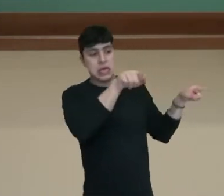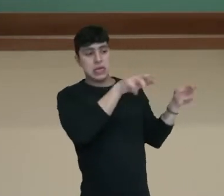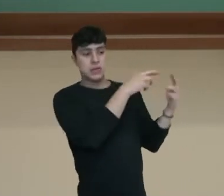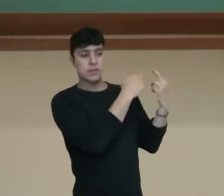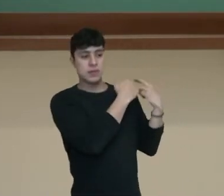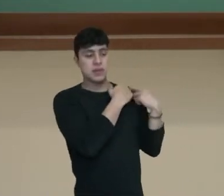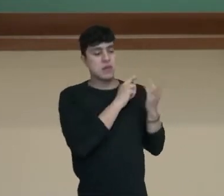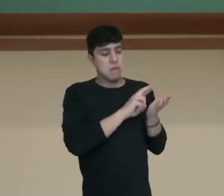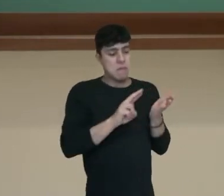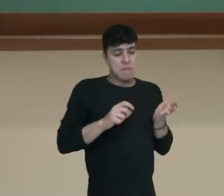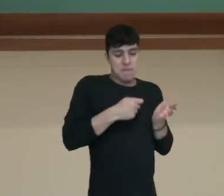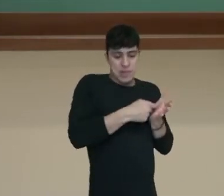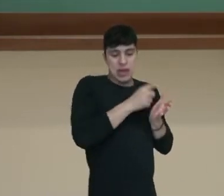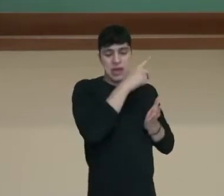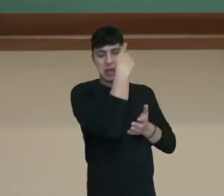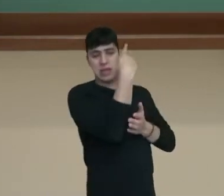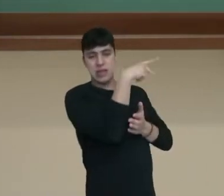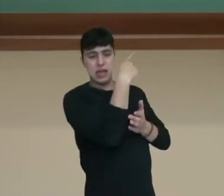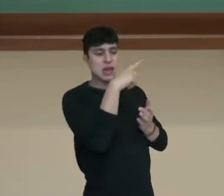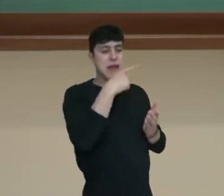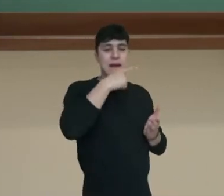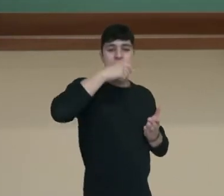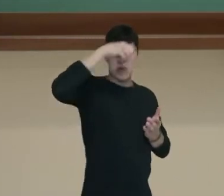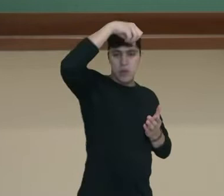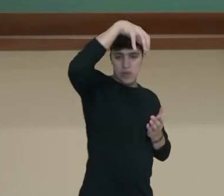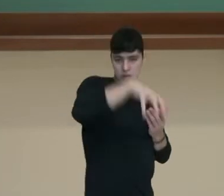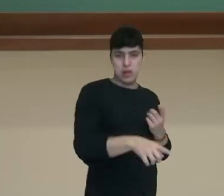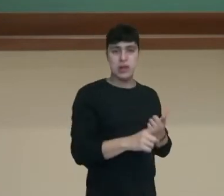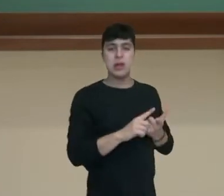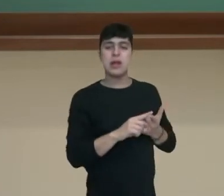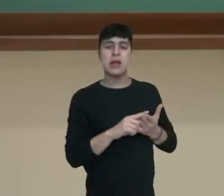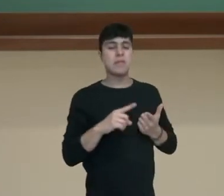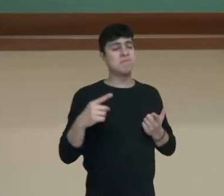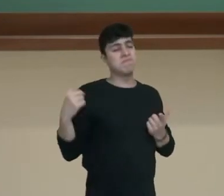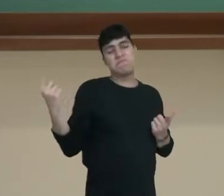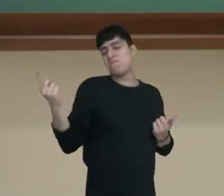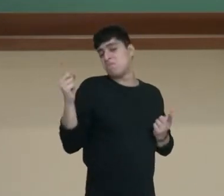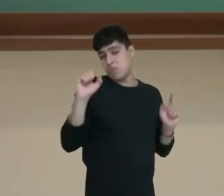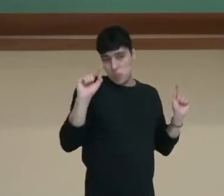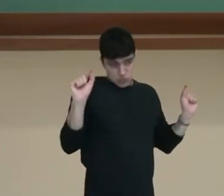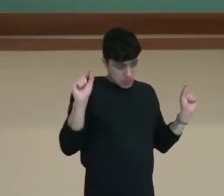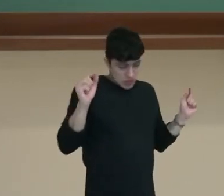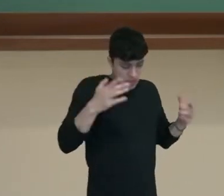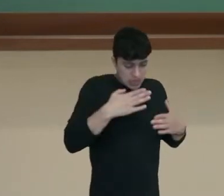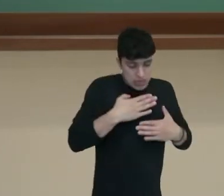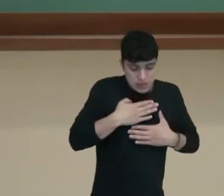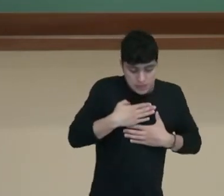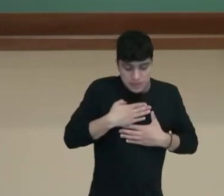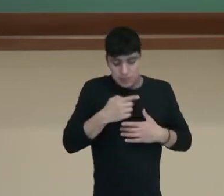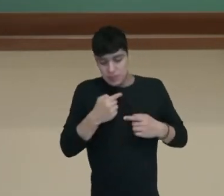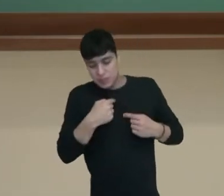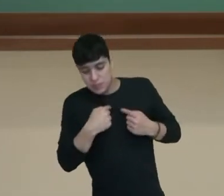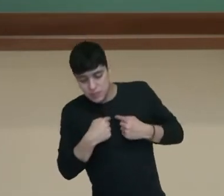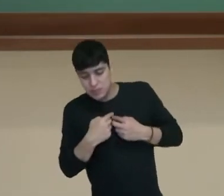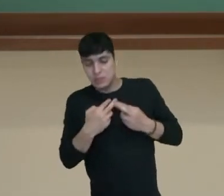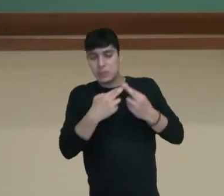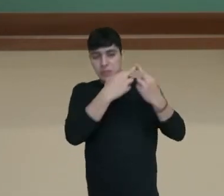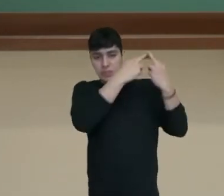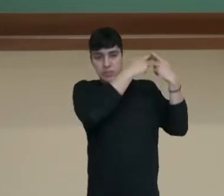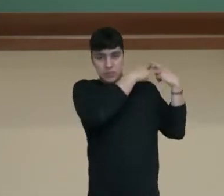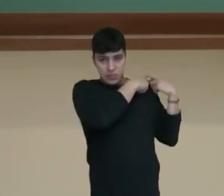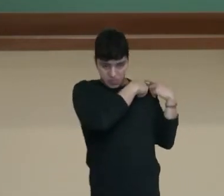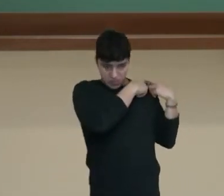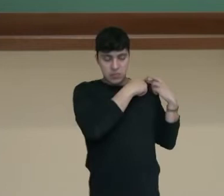nome delas, digamos assim, né? Conta de água, de luz, é a minha propriedade, né? Então percebe que